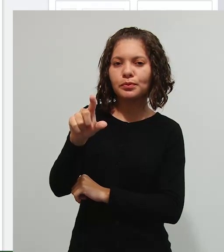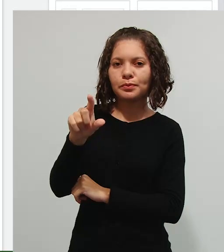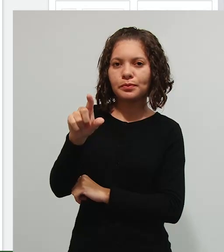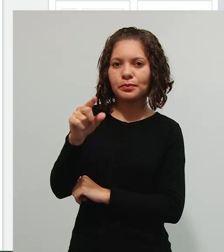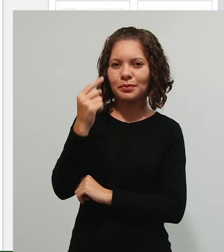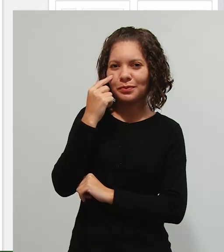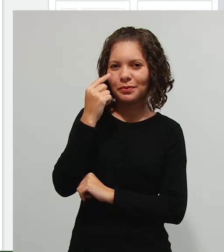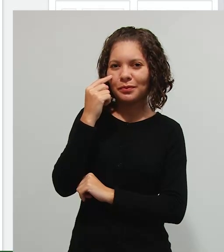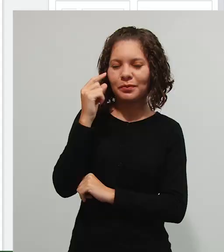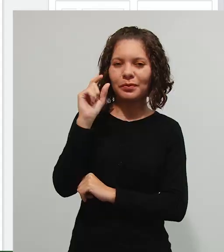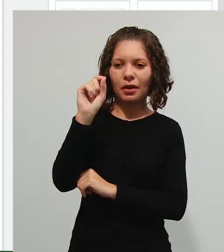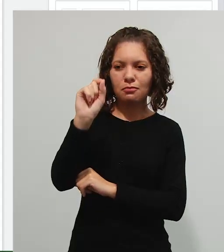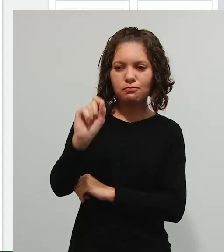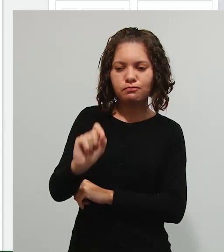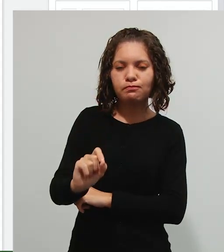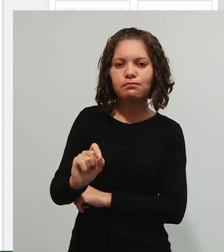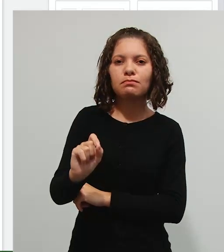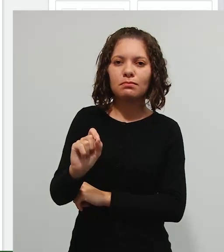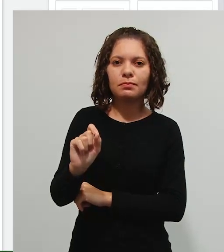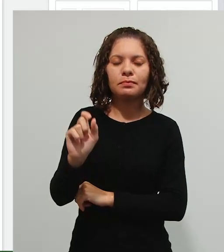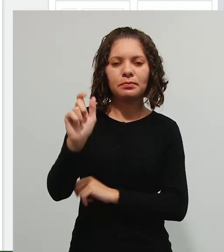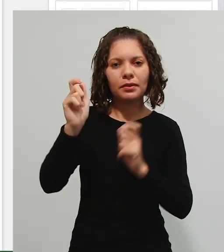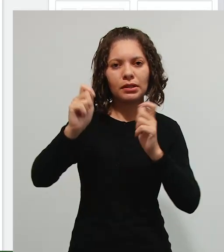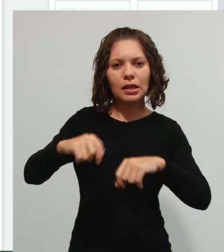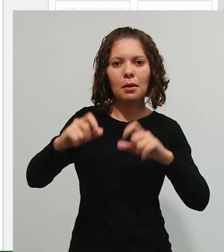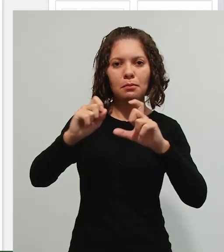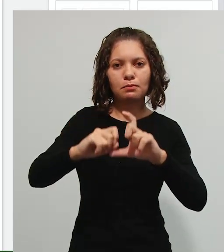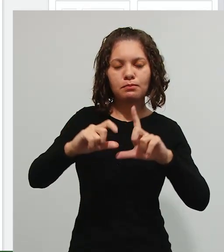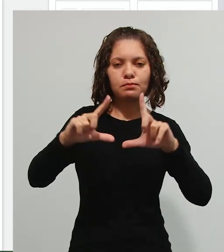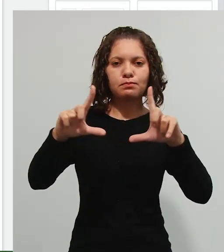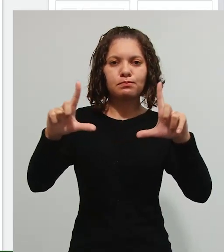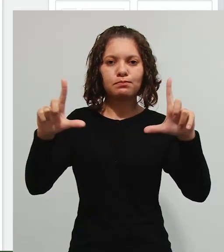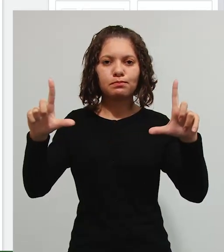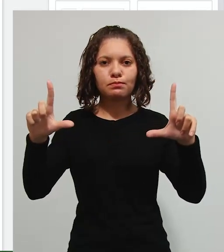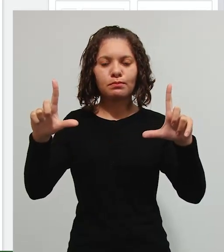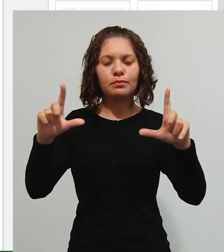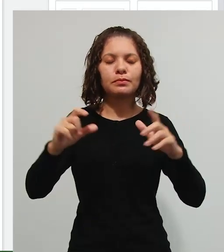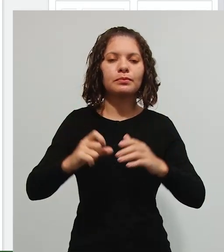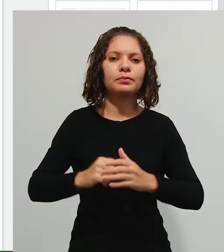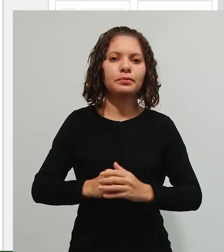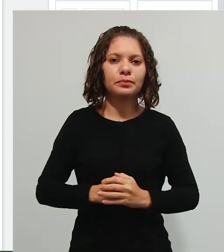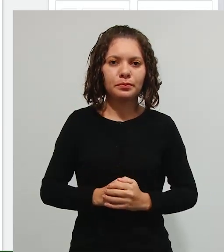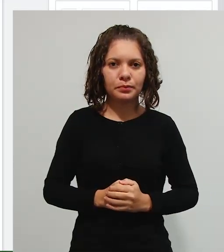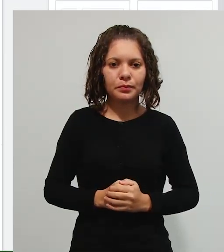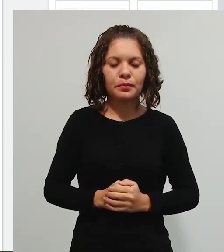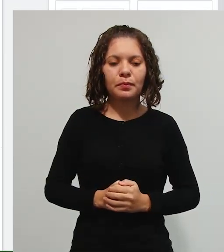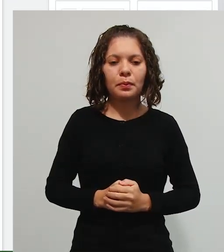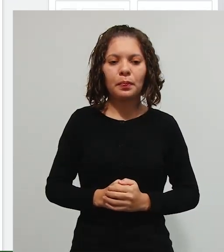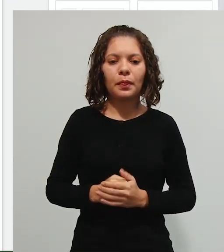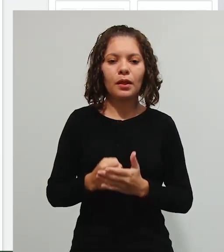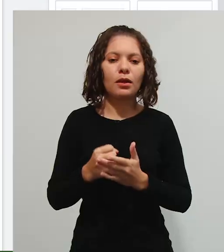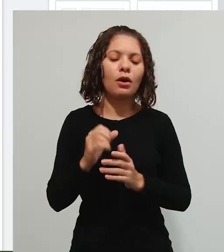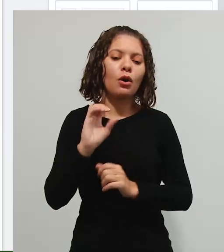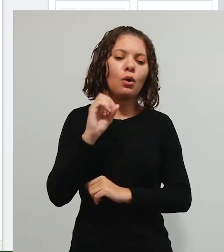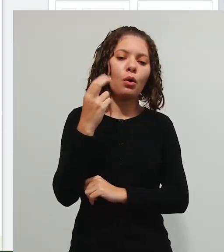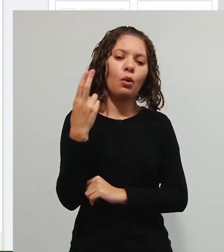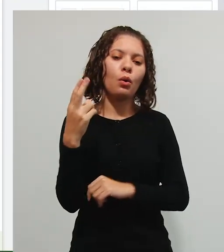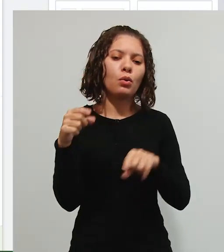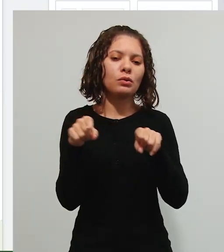para você ajustar a imagem. Se você clicar no da diagonal, você amplia a